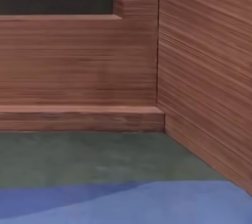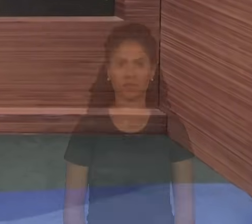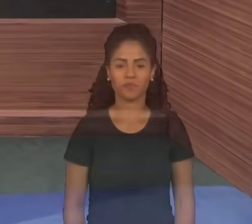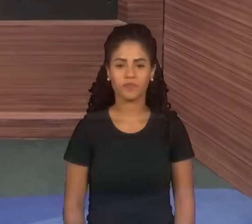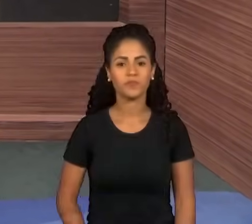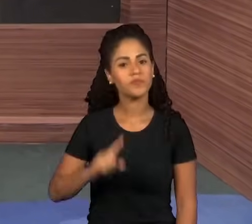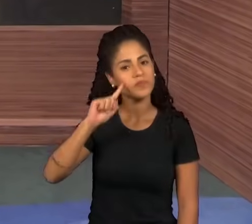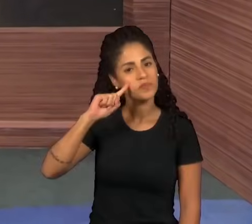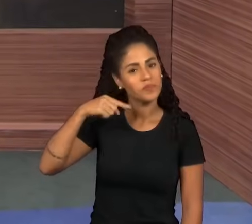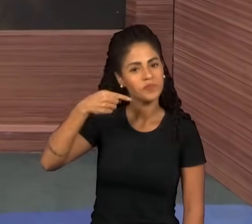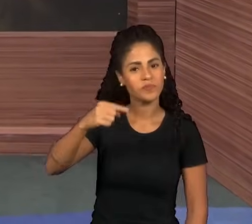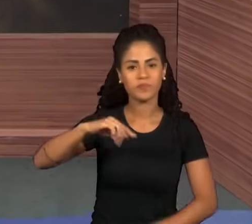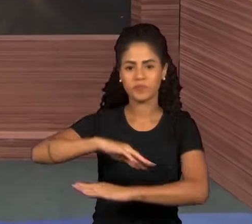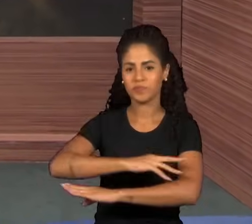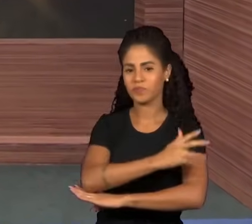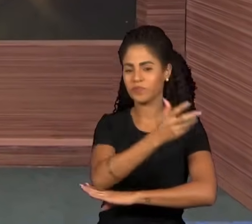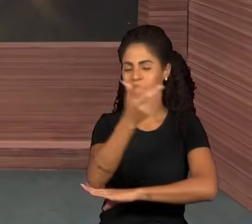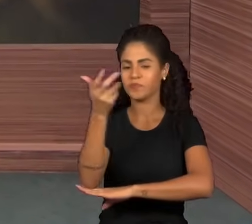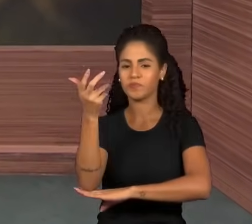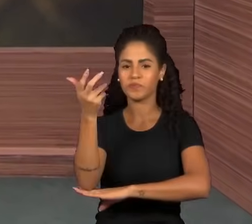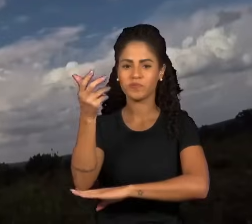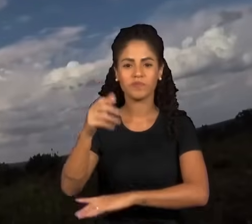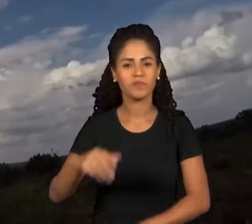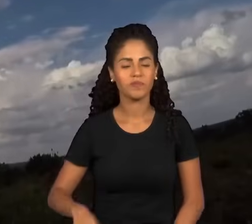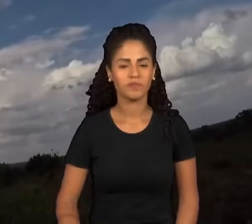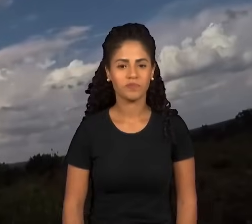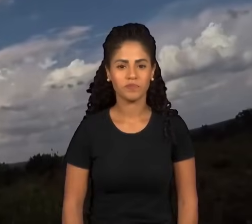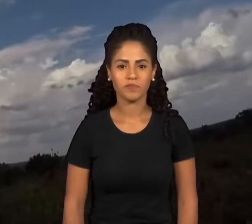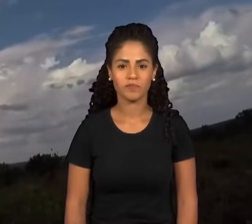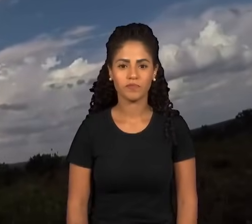Logo mais, aqui no Repórter Eco.